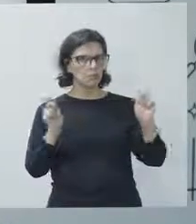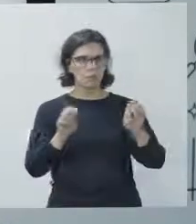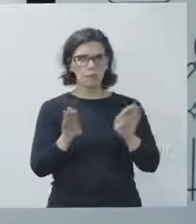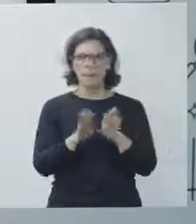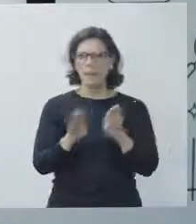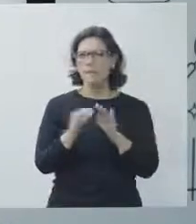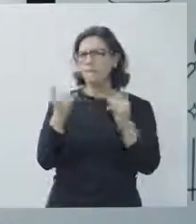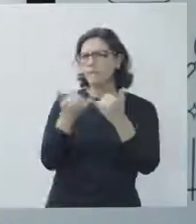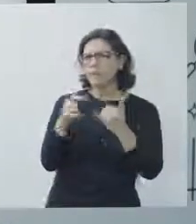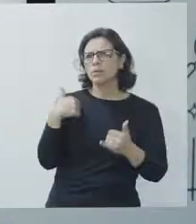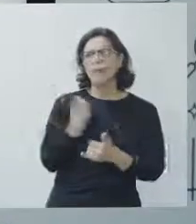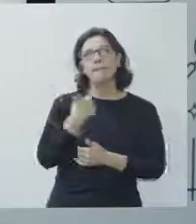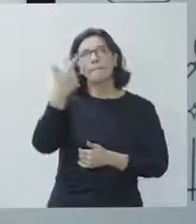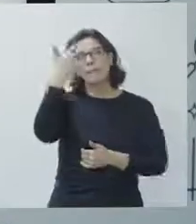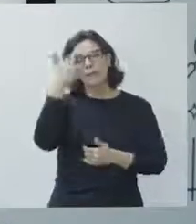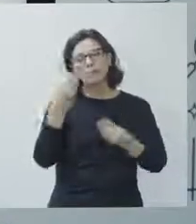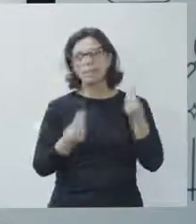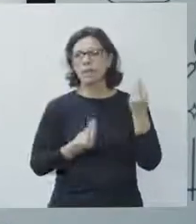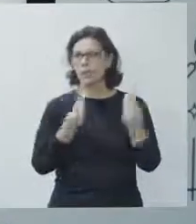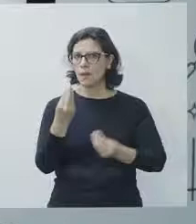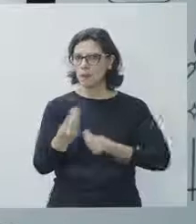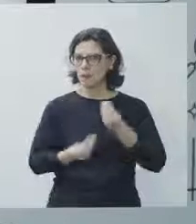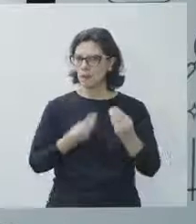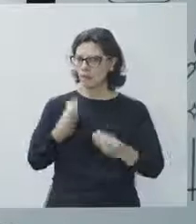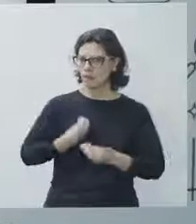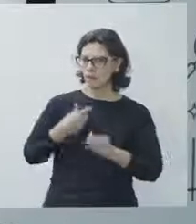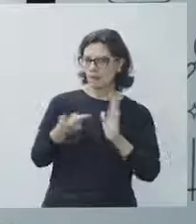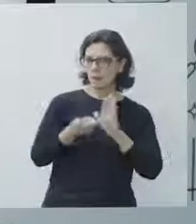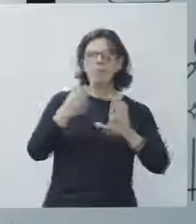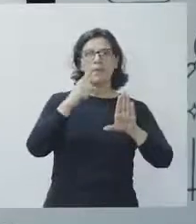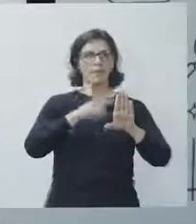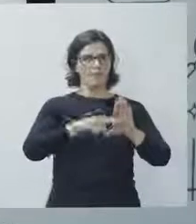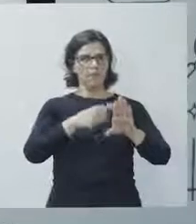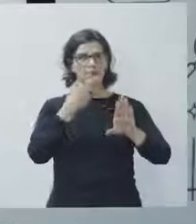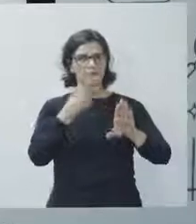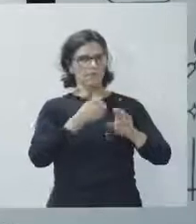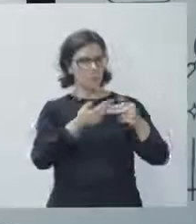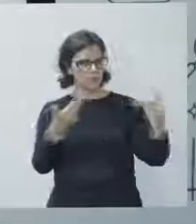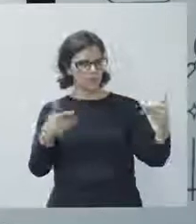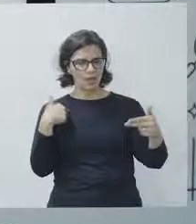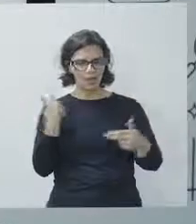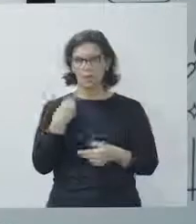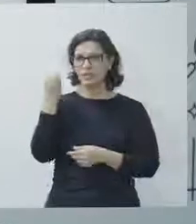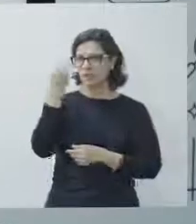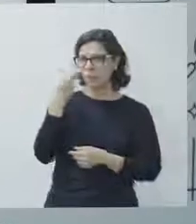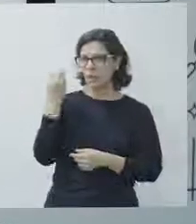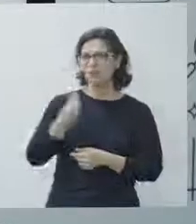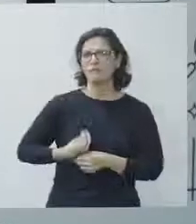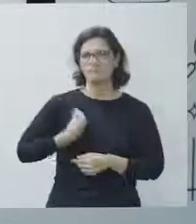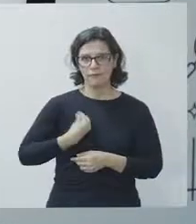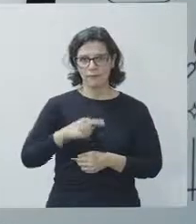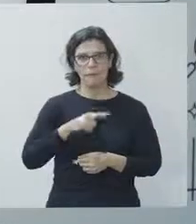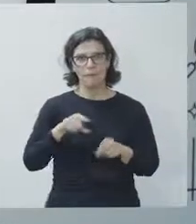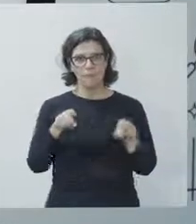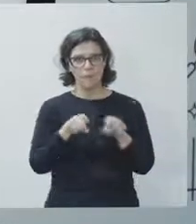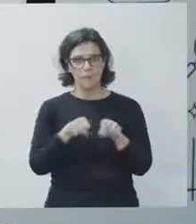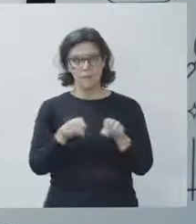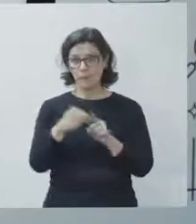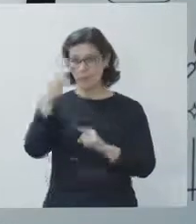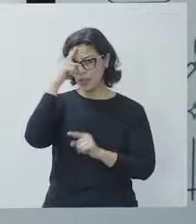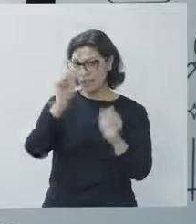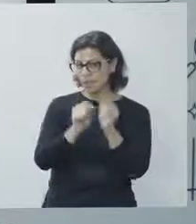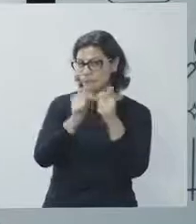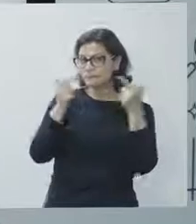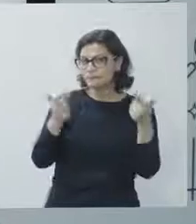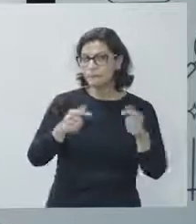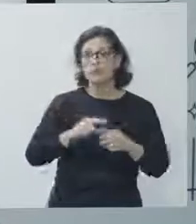ali trazendo para nós, né, ali uma metáfora a respeito de muitas coisas que a gente passa pensando sobre a